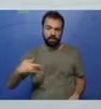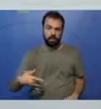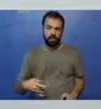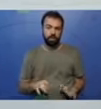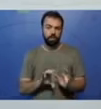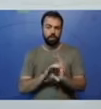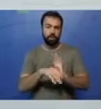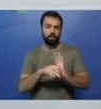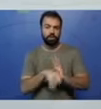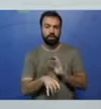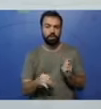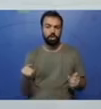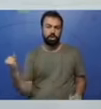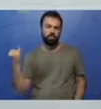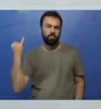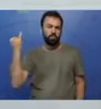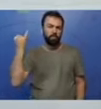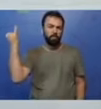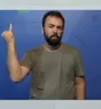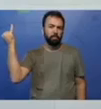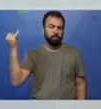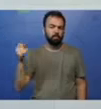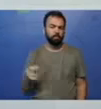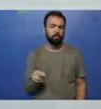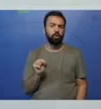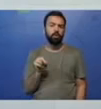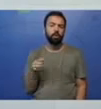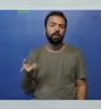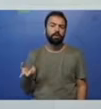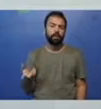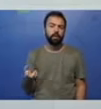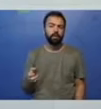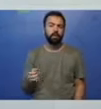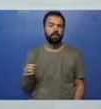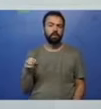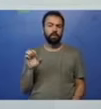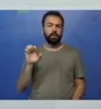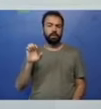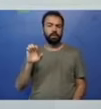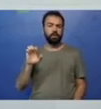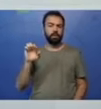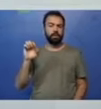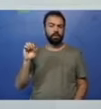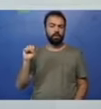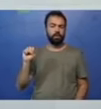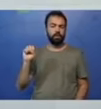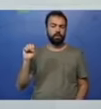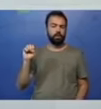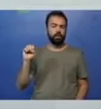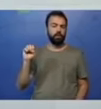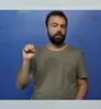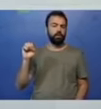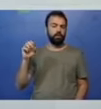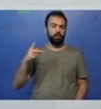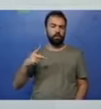importante nesse contexto, que é o de espécie. Bom, o que vem a ser a espécie, que é a unidade da classificação